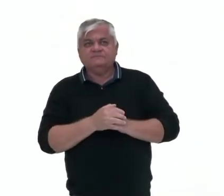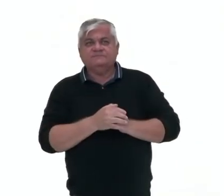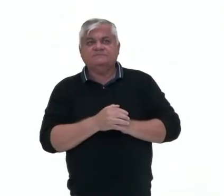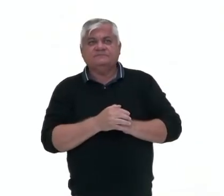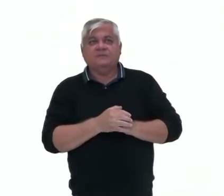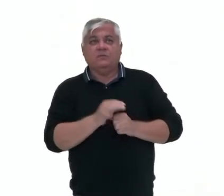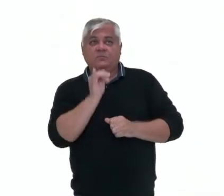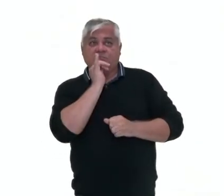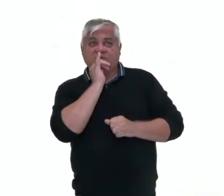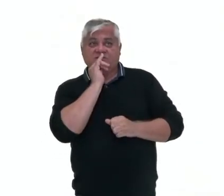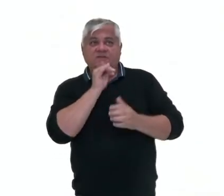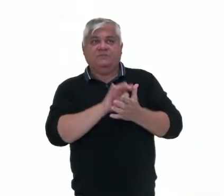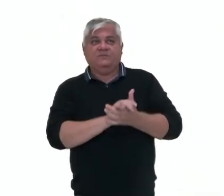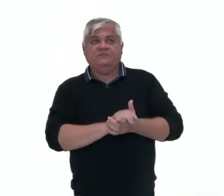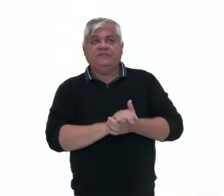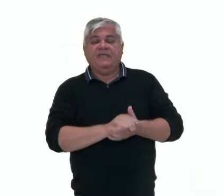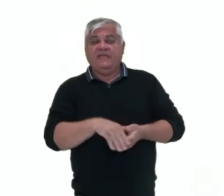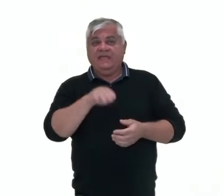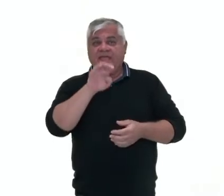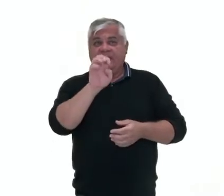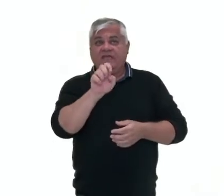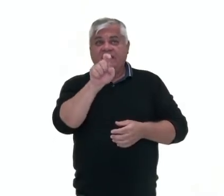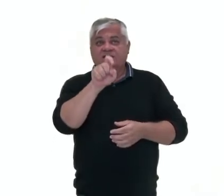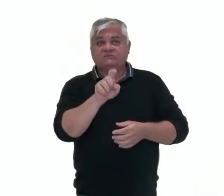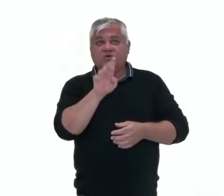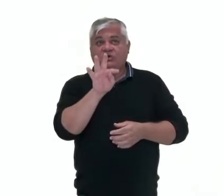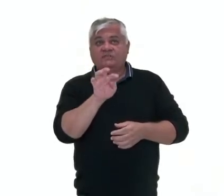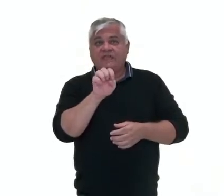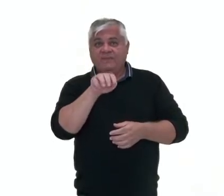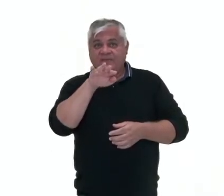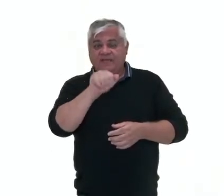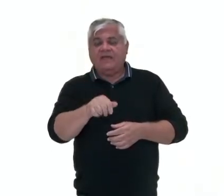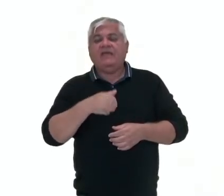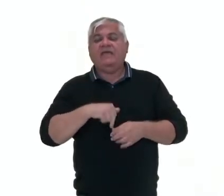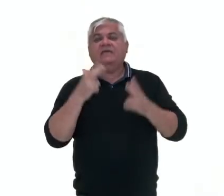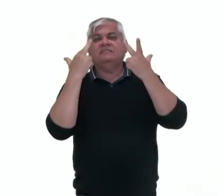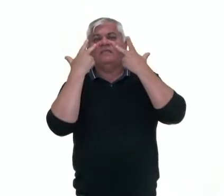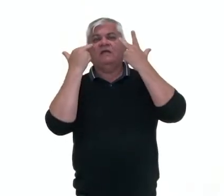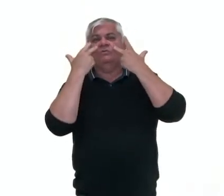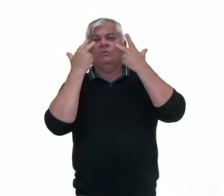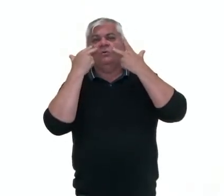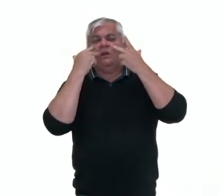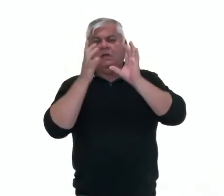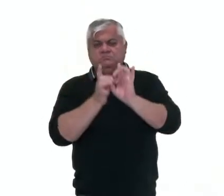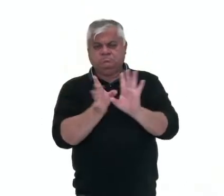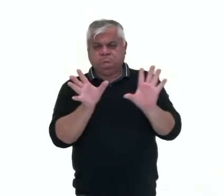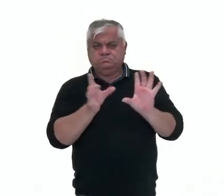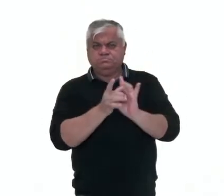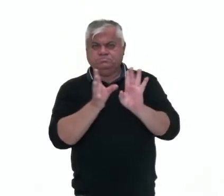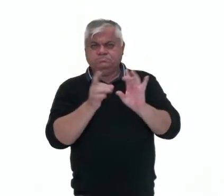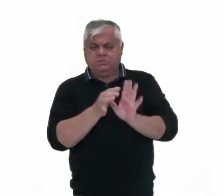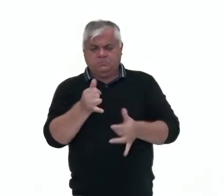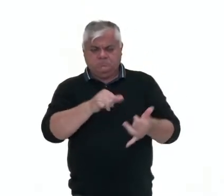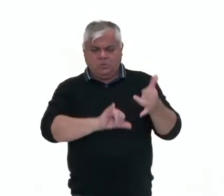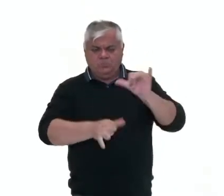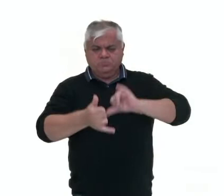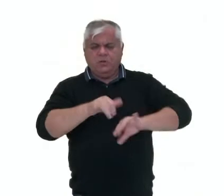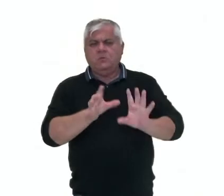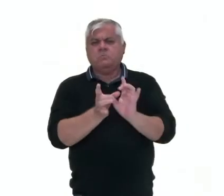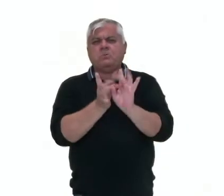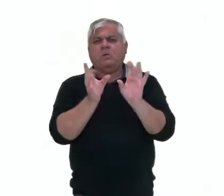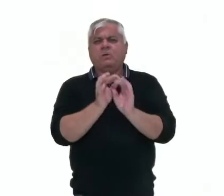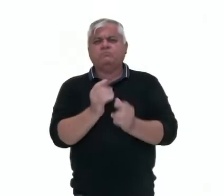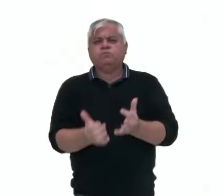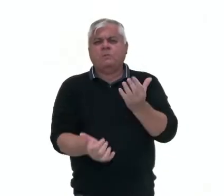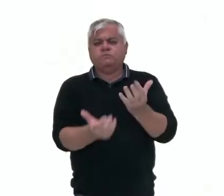endotérmicas são reações que liberam, assim tornam-se menos espontâneas em temperaturas elevadas, pois a própria reação libera calor